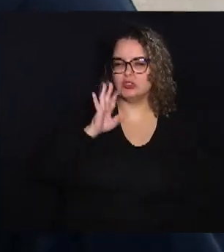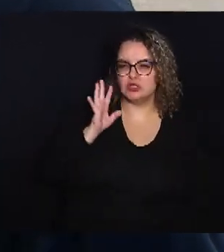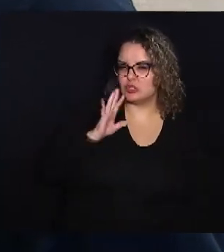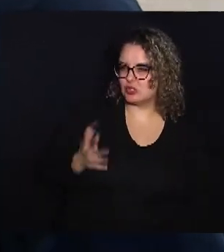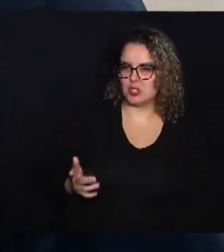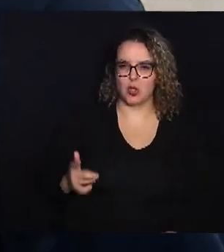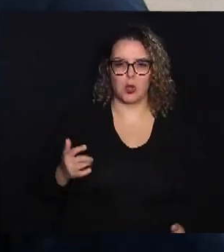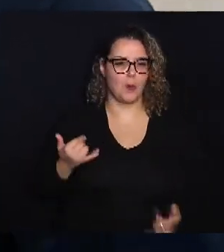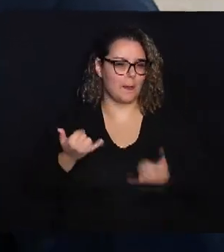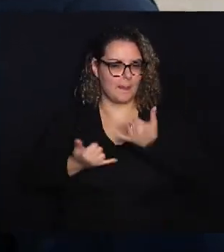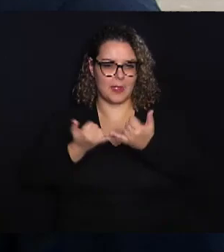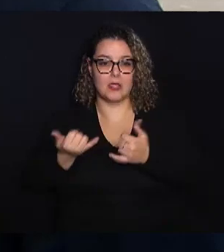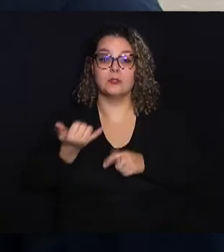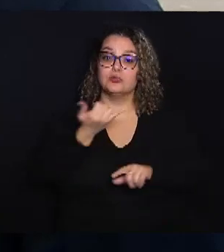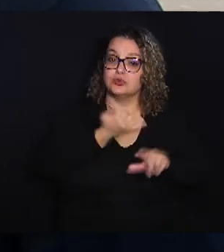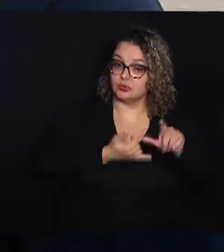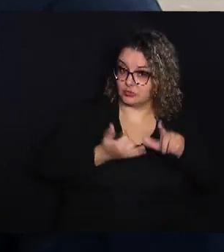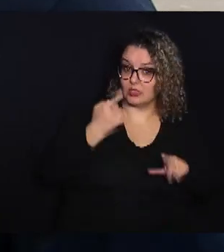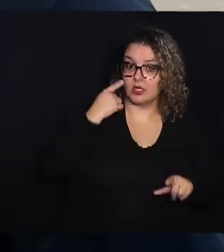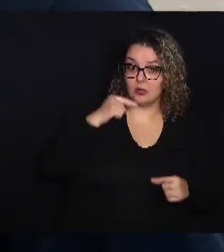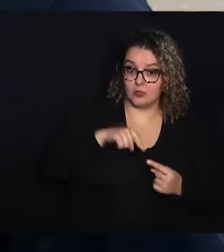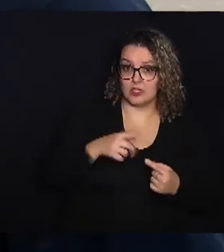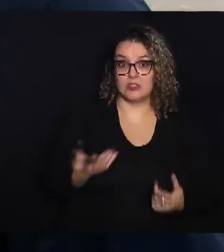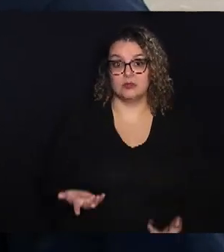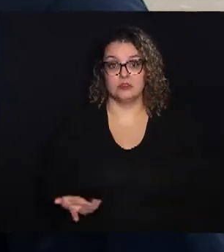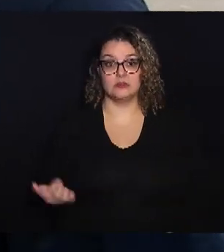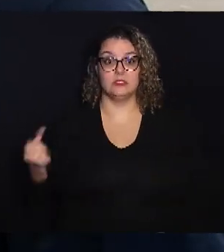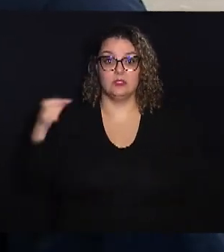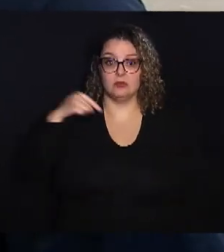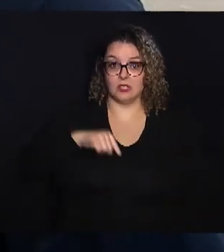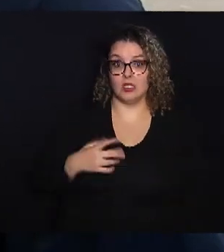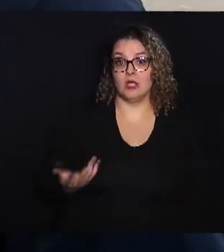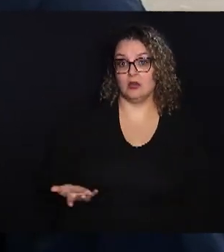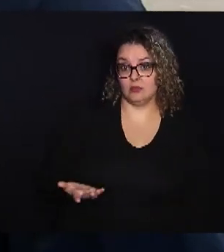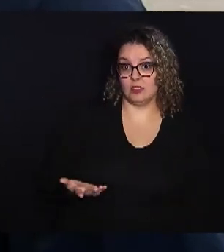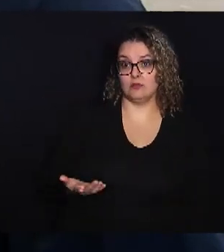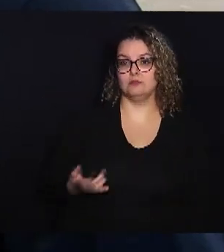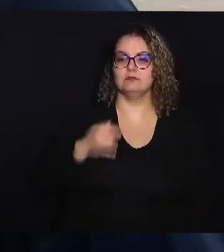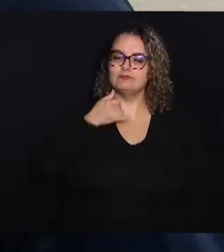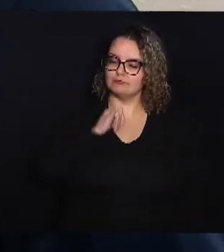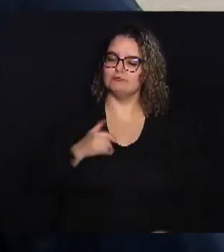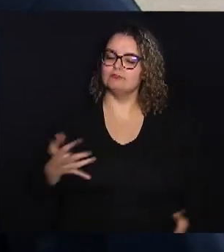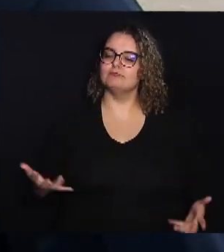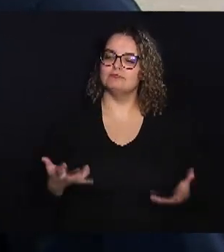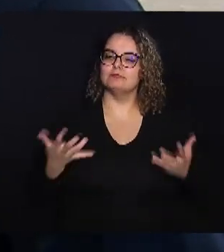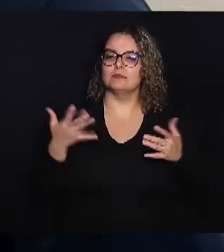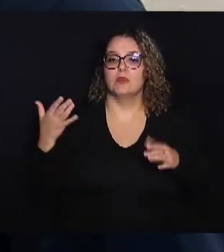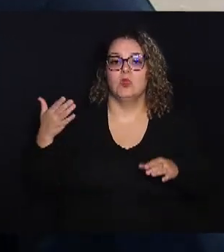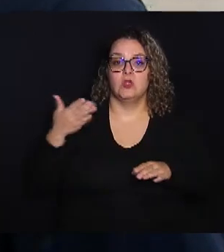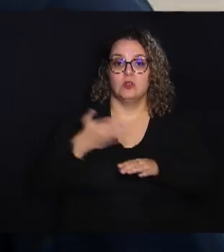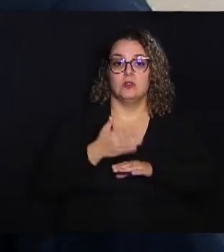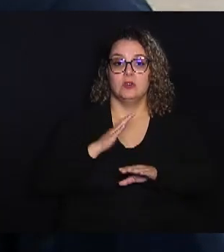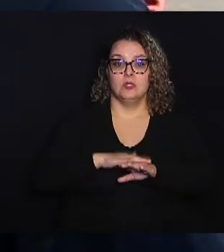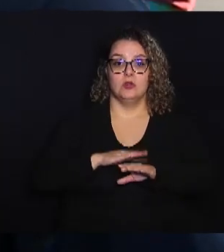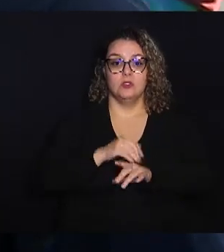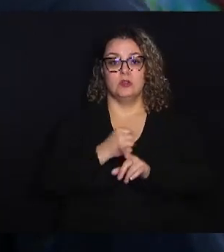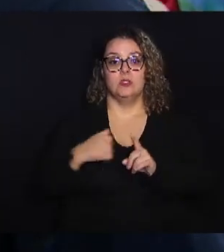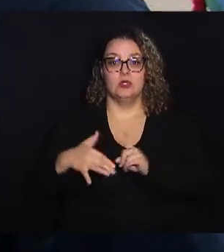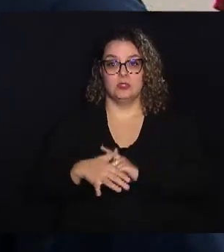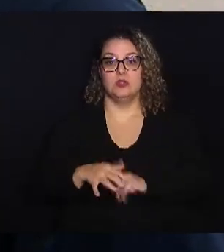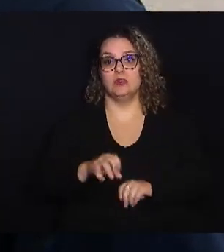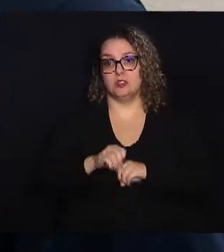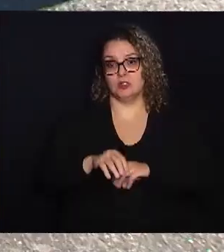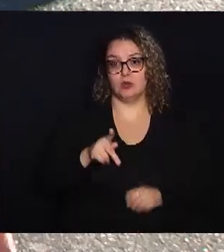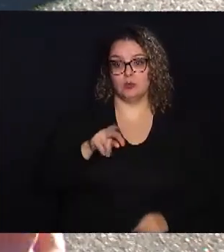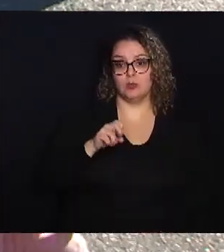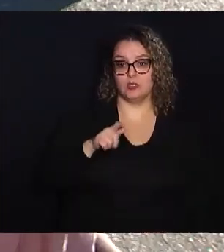brincar, ser lúdico, né? Então, eles vêm com uma energia muito grande para participar dessas atividades socioeducativas